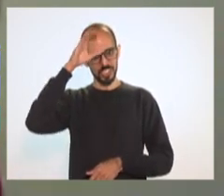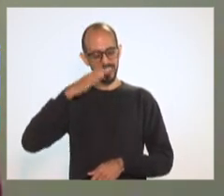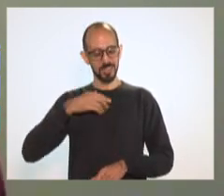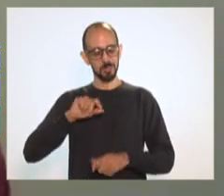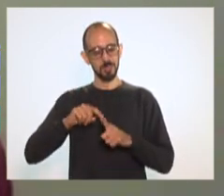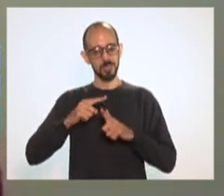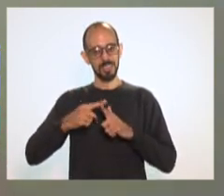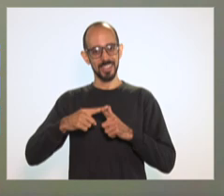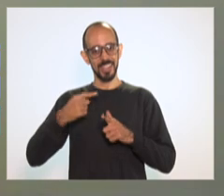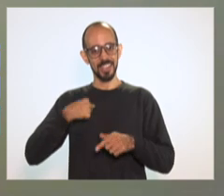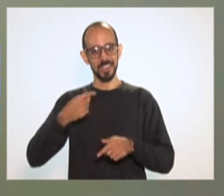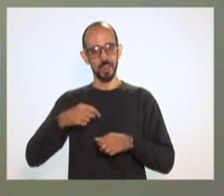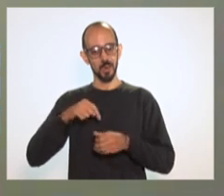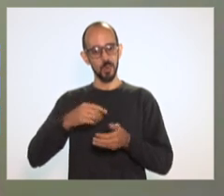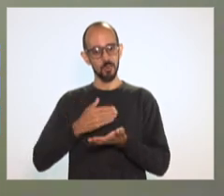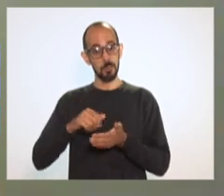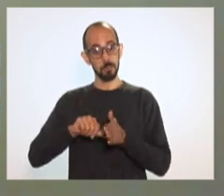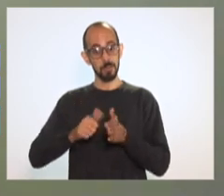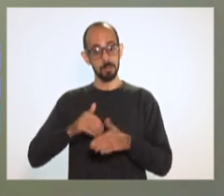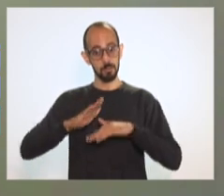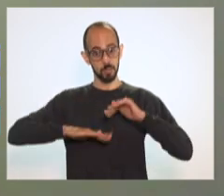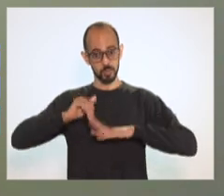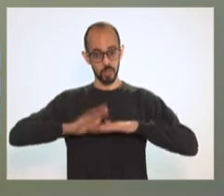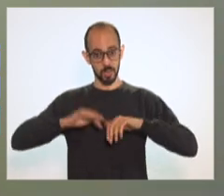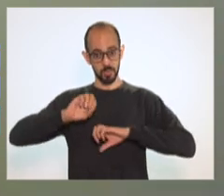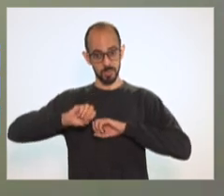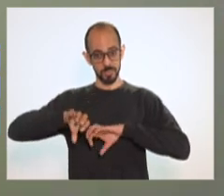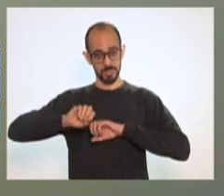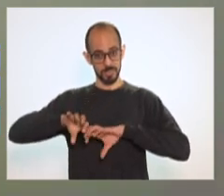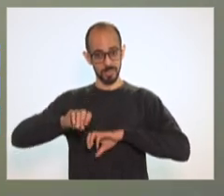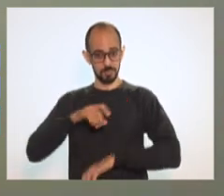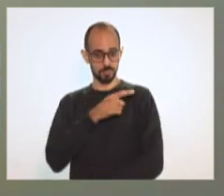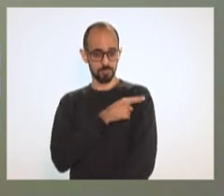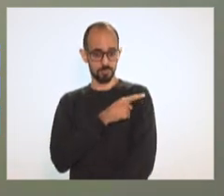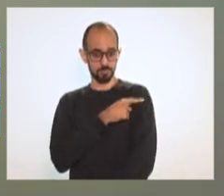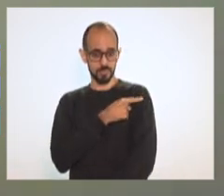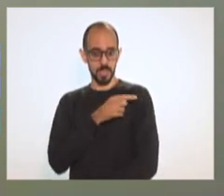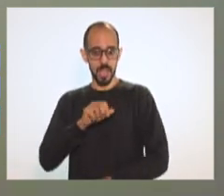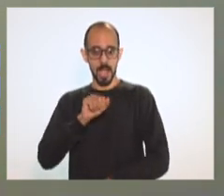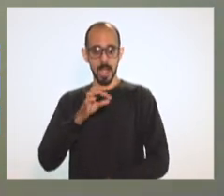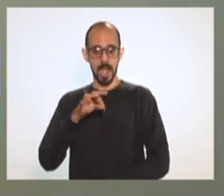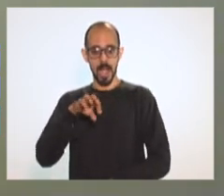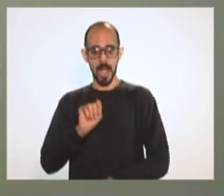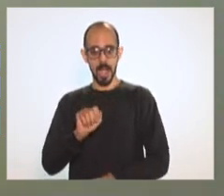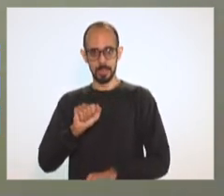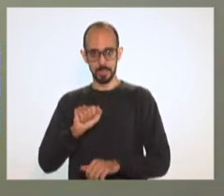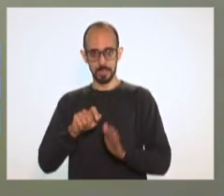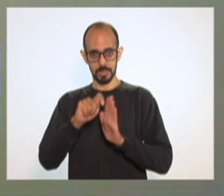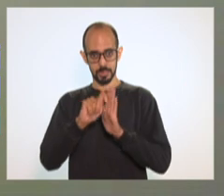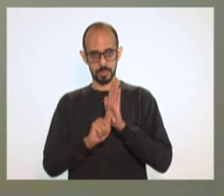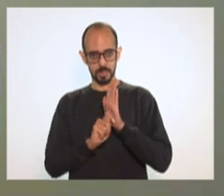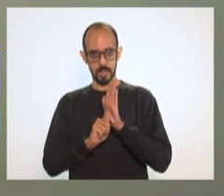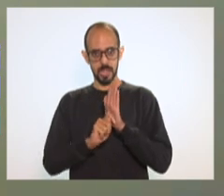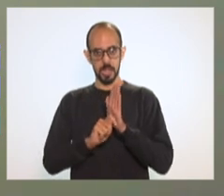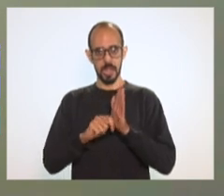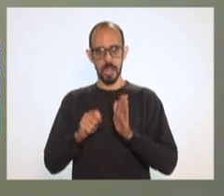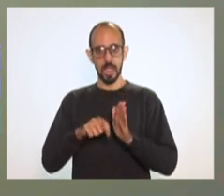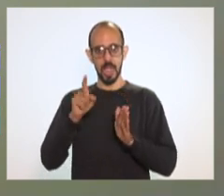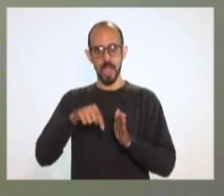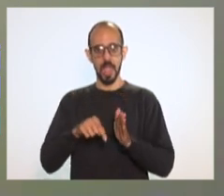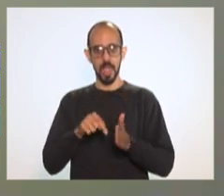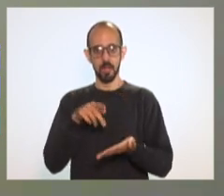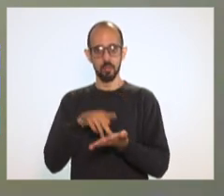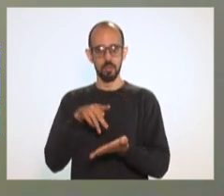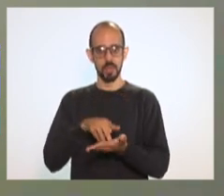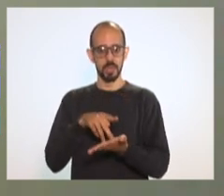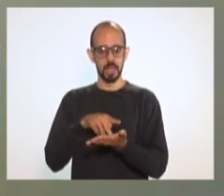do ensino fundamental. A ata reflete com exatidão o ocorrido na 15ª sessão ordinária, que iniciada